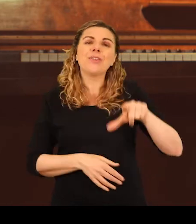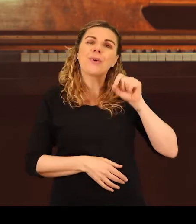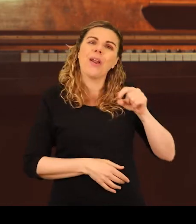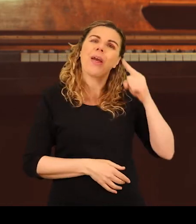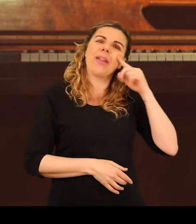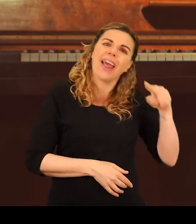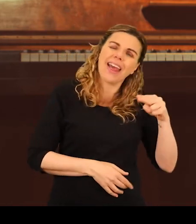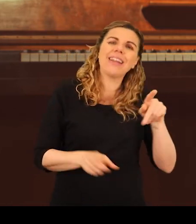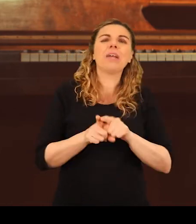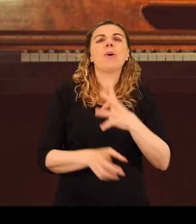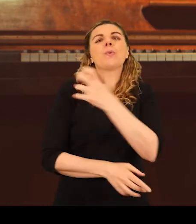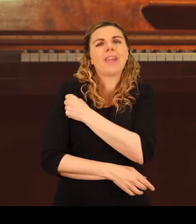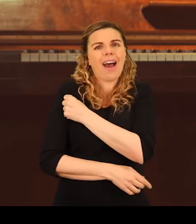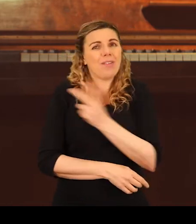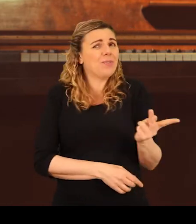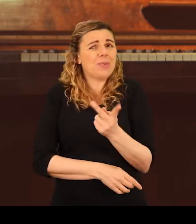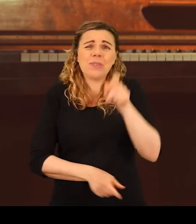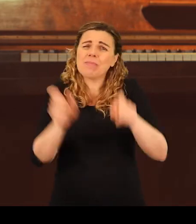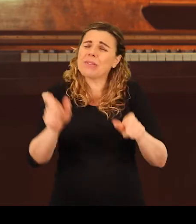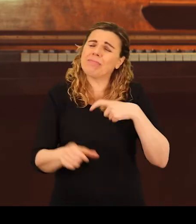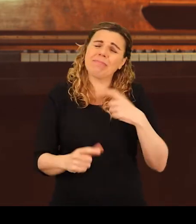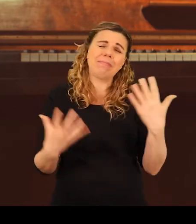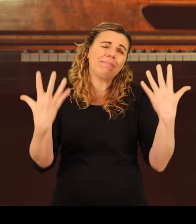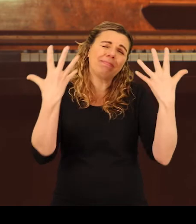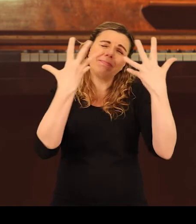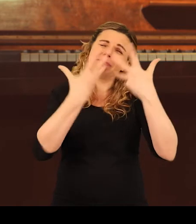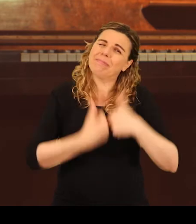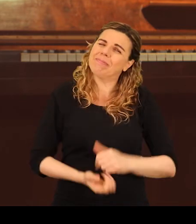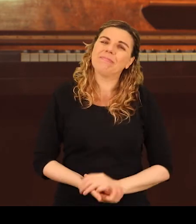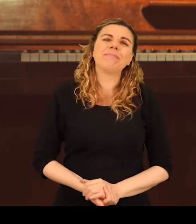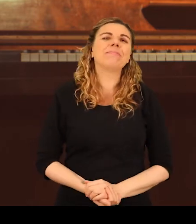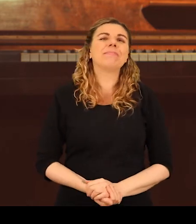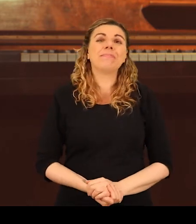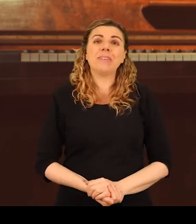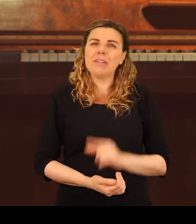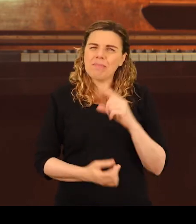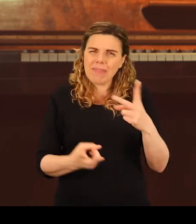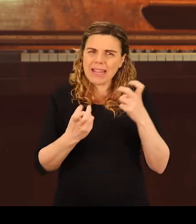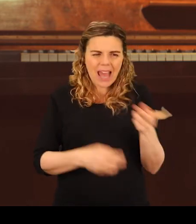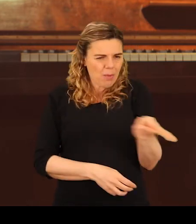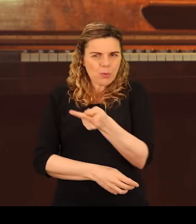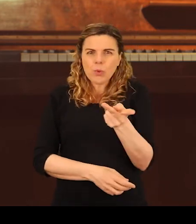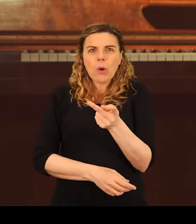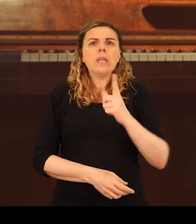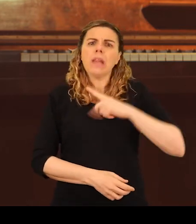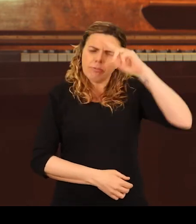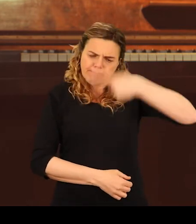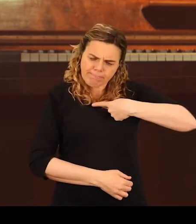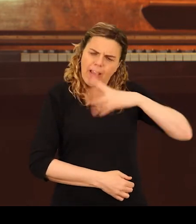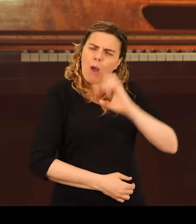tá cantando. E a gente escolheu Nayane e Gustavo, que são duas pessoas incríveis e que você